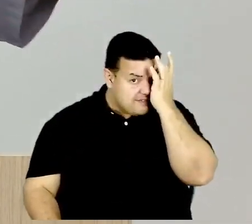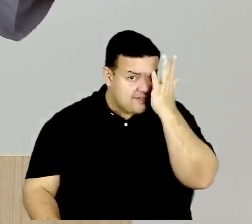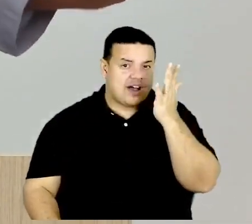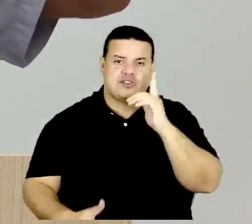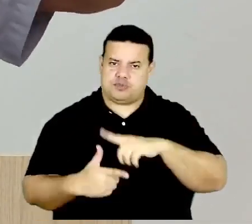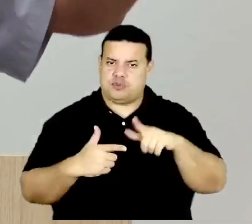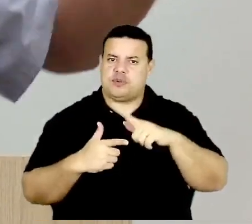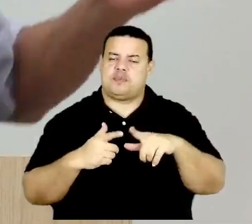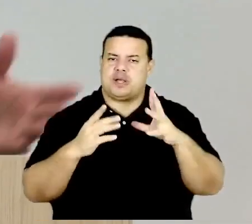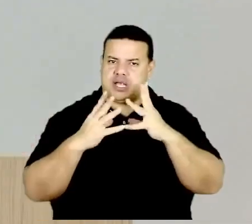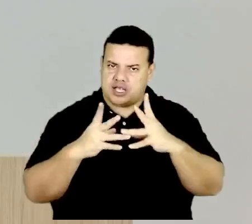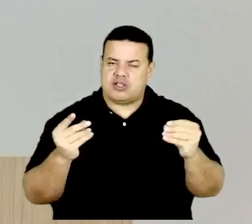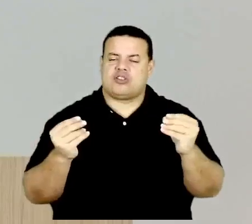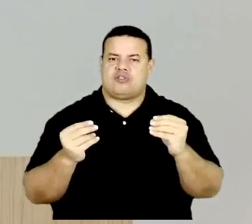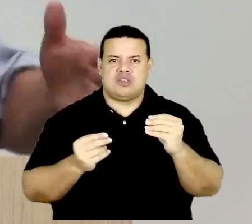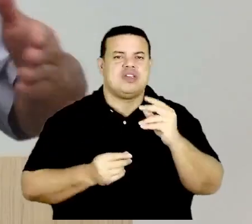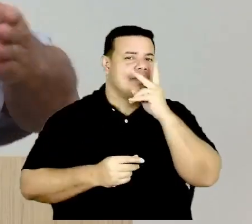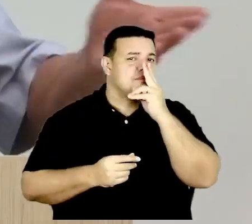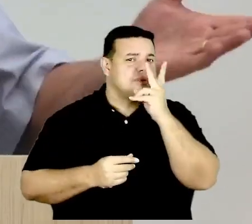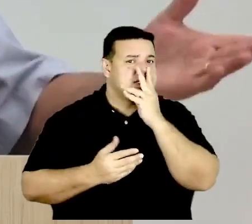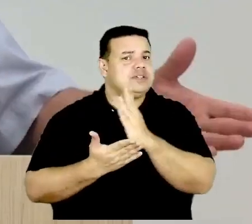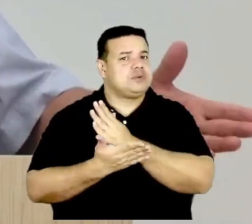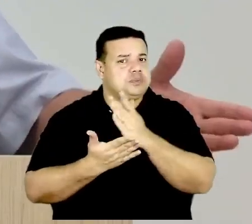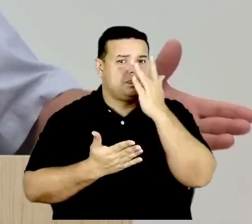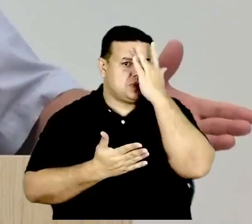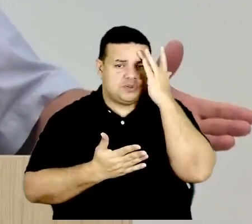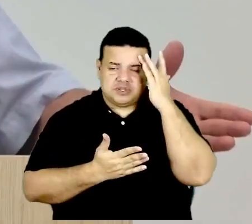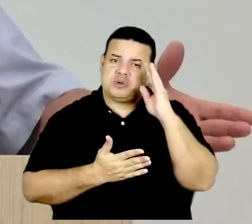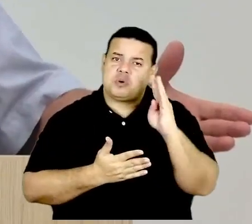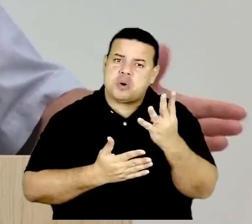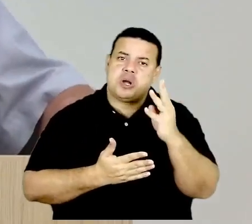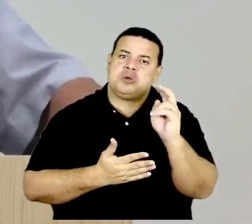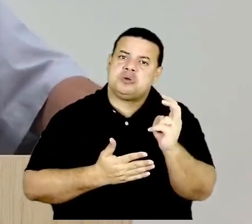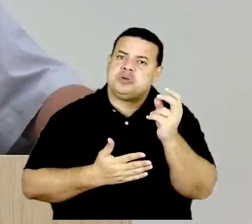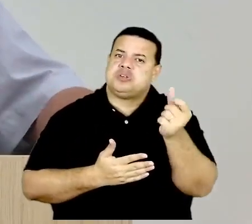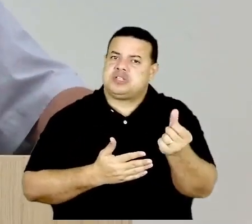4, 5, 6 terrenos, todos na mesma área.